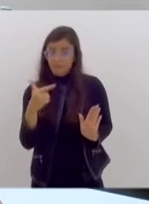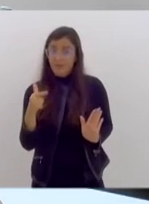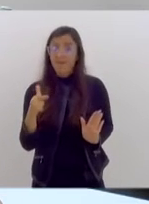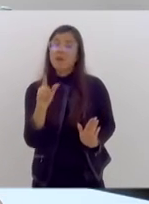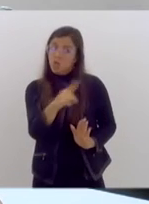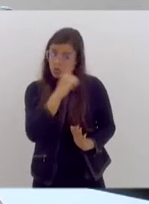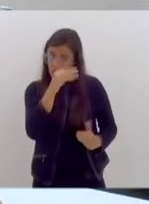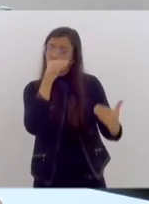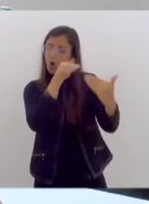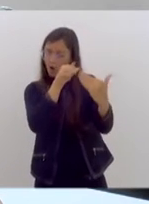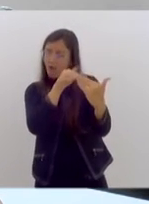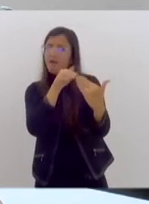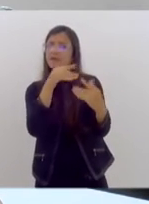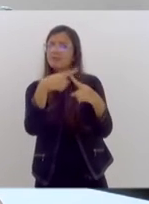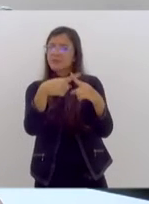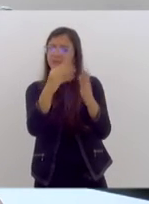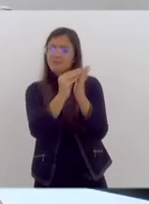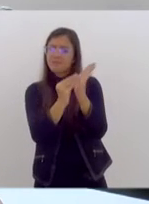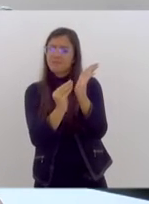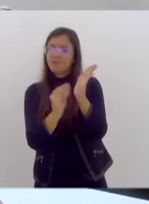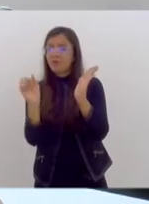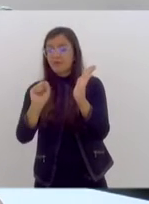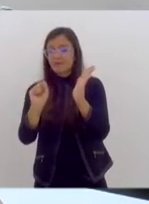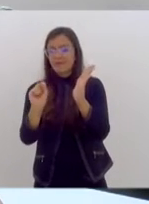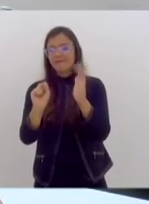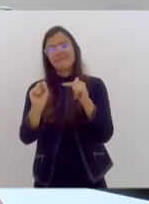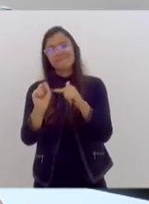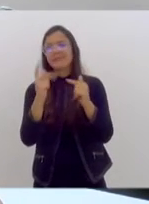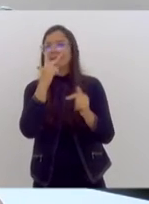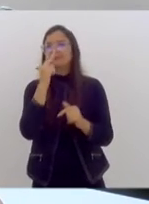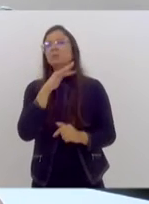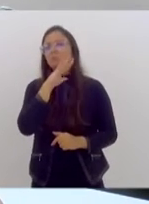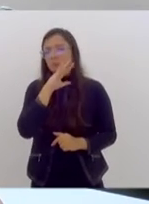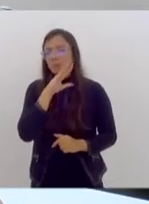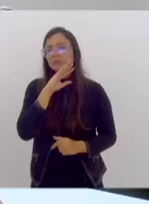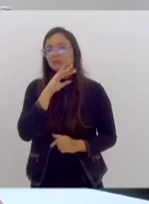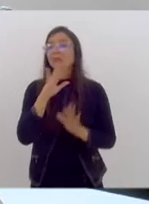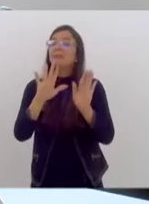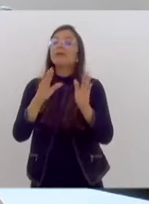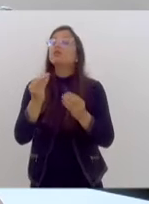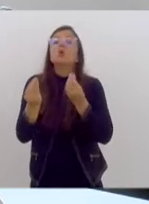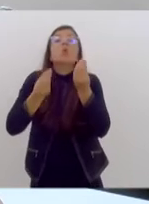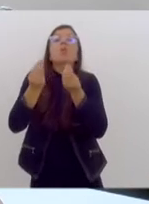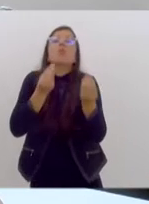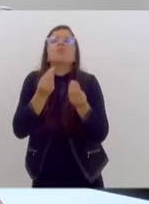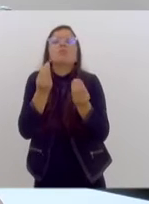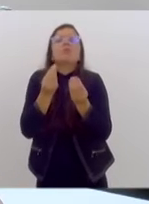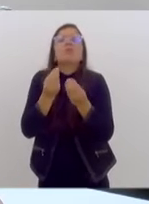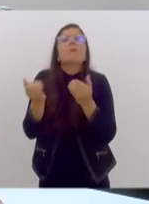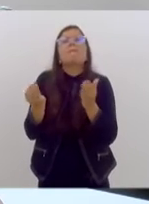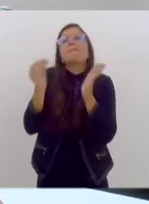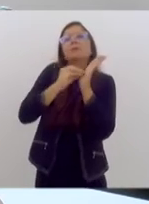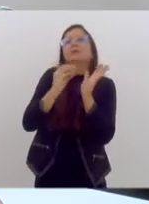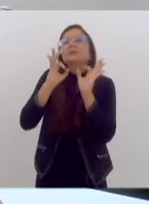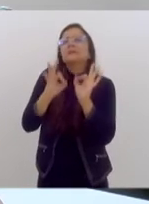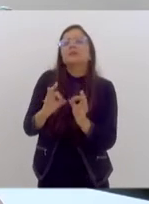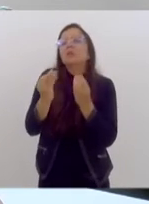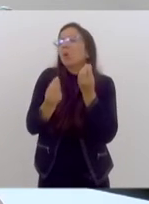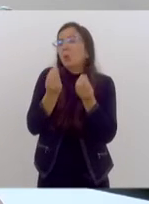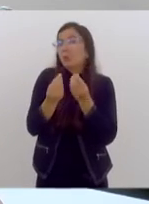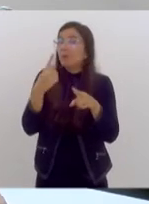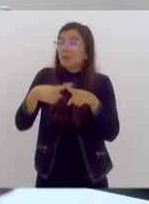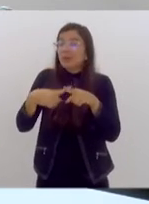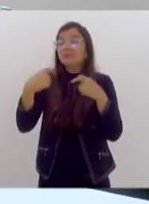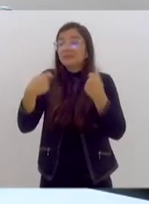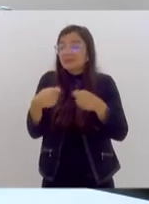esse oitavo ter mais Aditivo é muito ruim sobre várias aspectos só tem que ver como é que a gente caminha de não produzir com o nosso encaminhamento uma uma